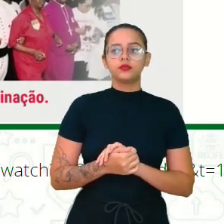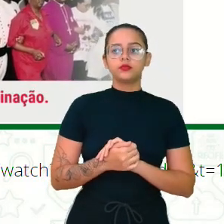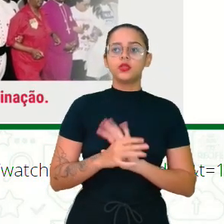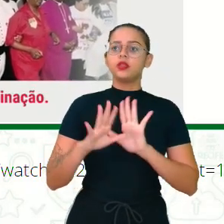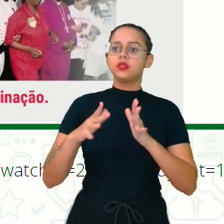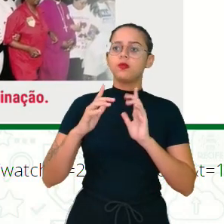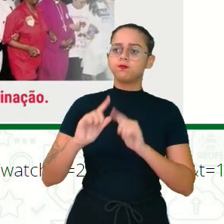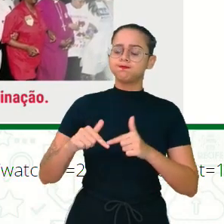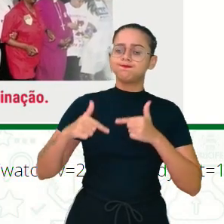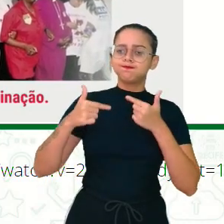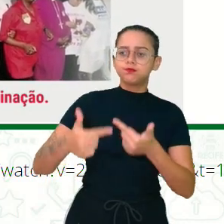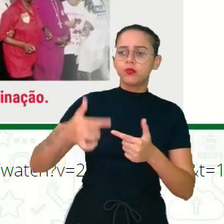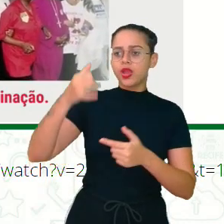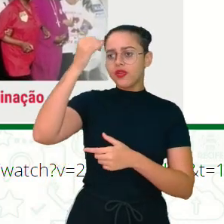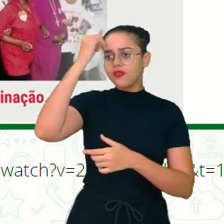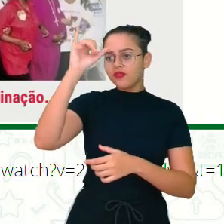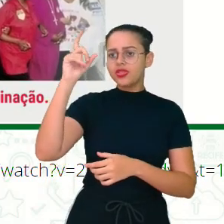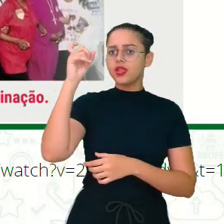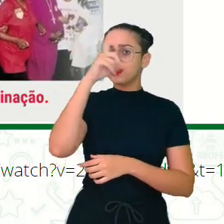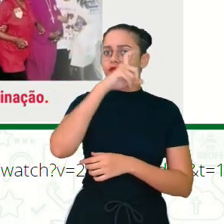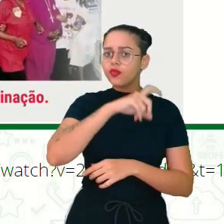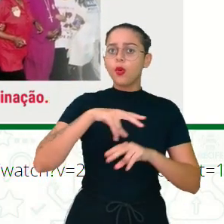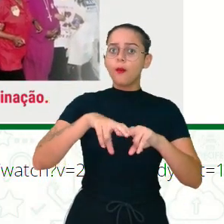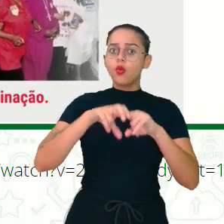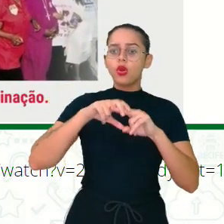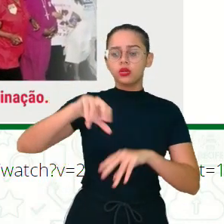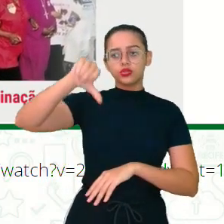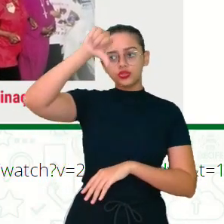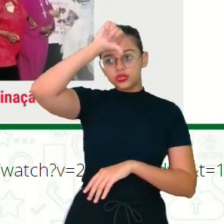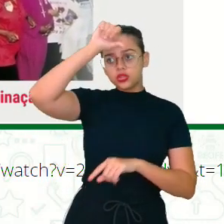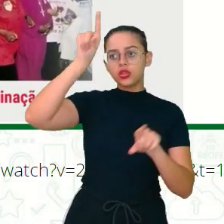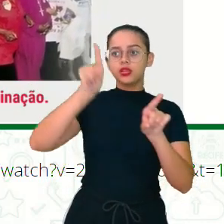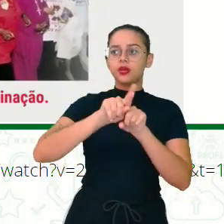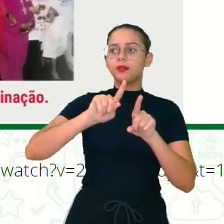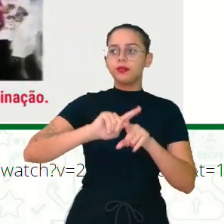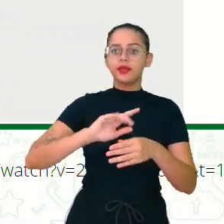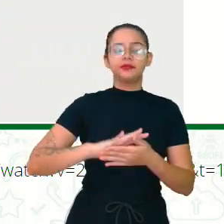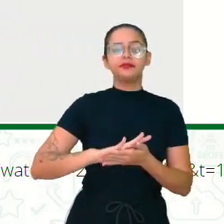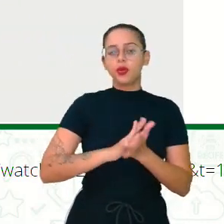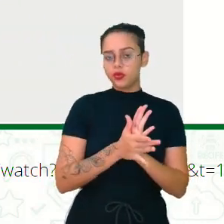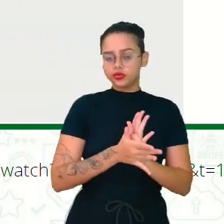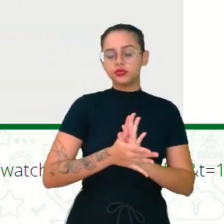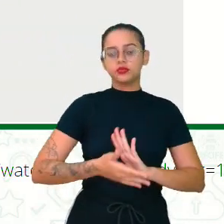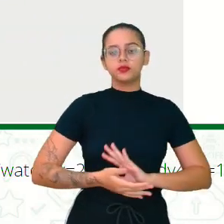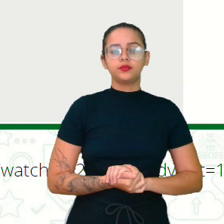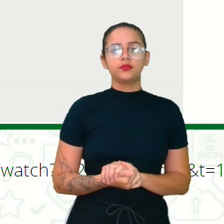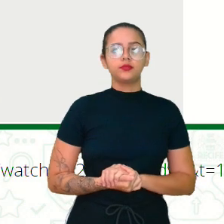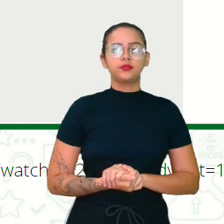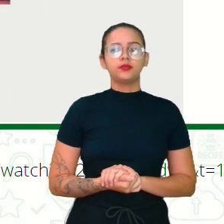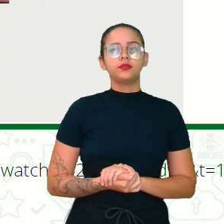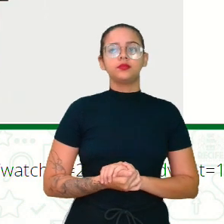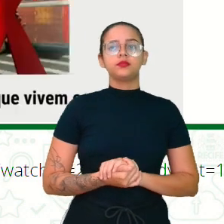Esforços de prevenção foram dificultados pelo estigma e pela discriminação.